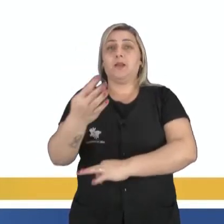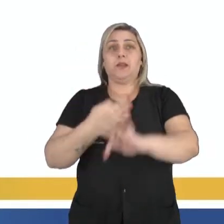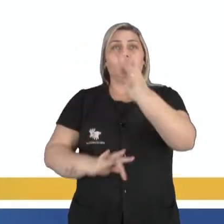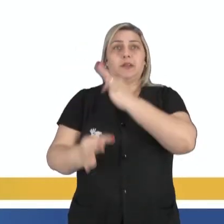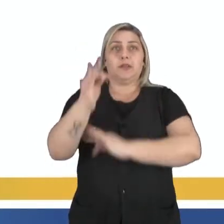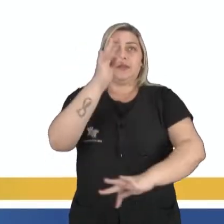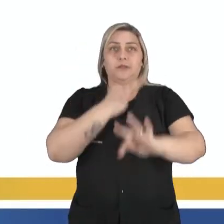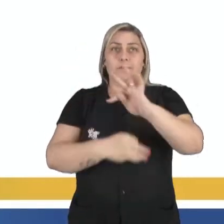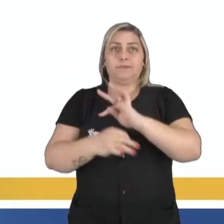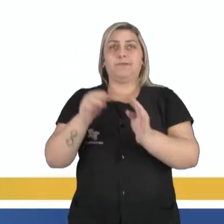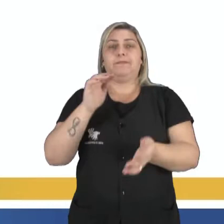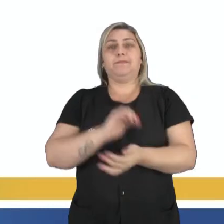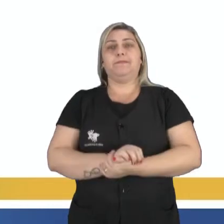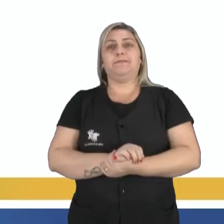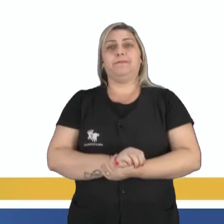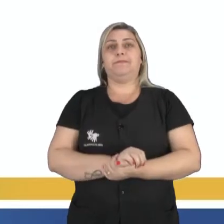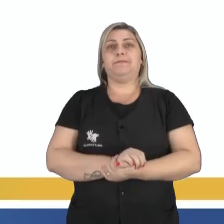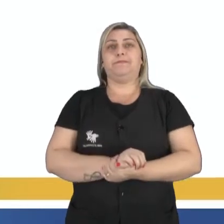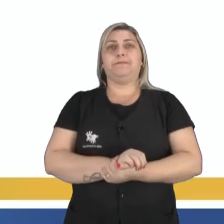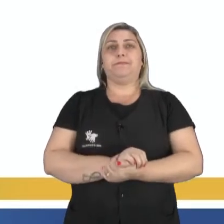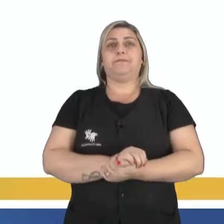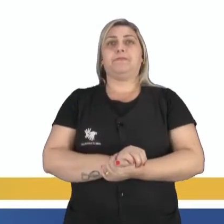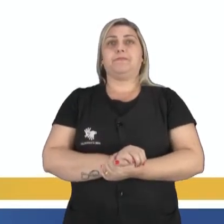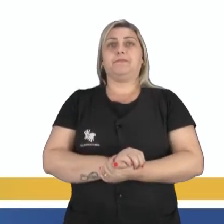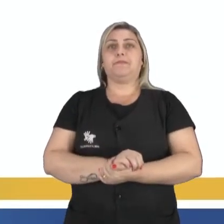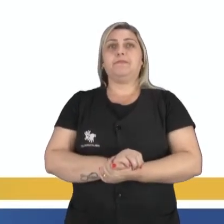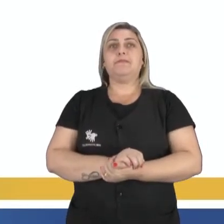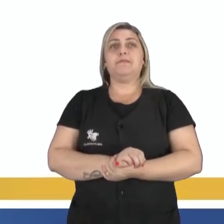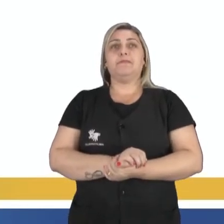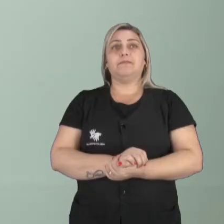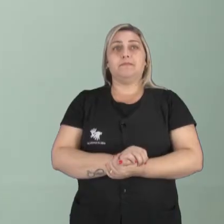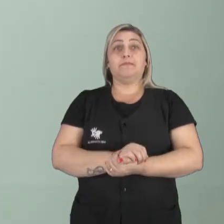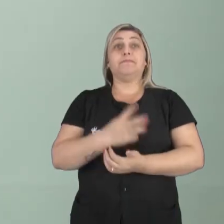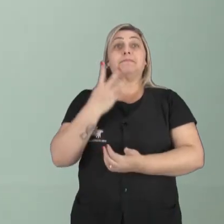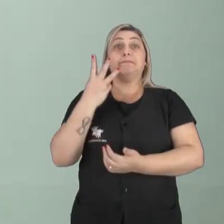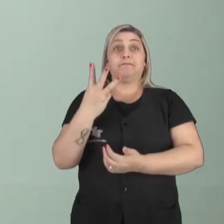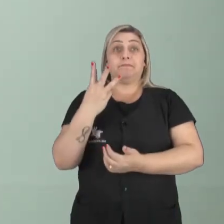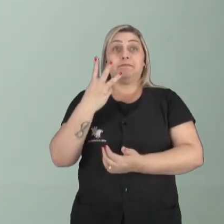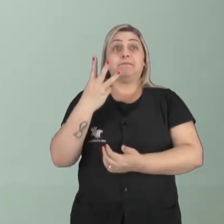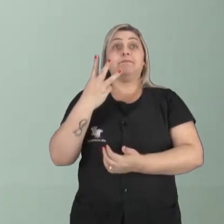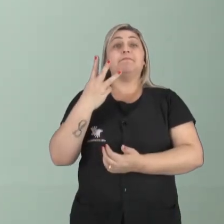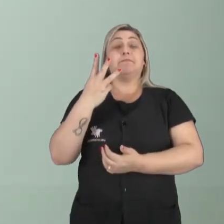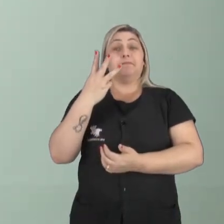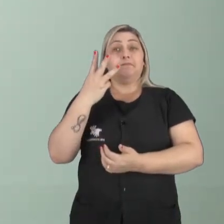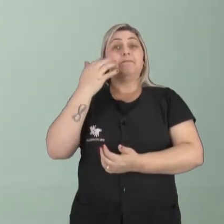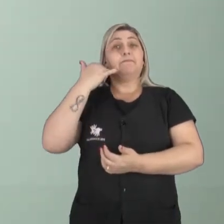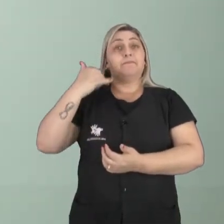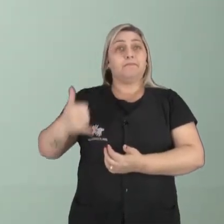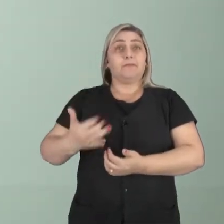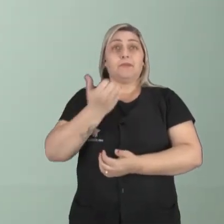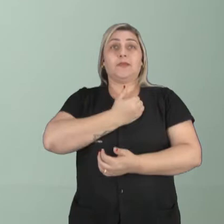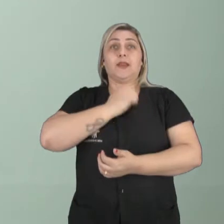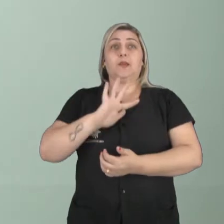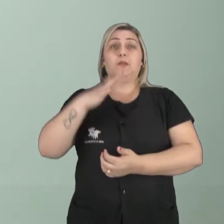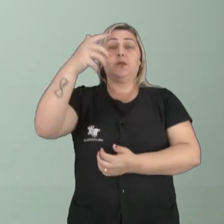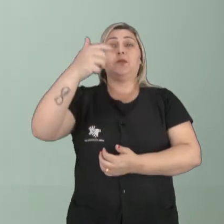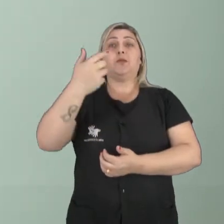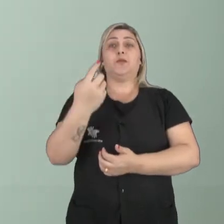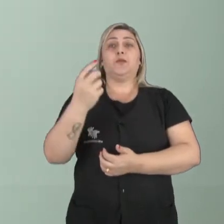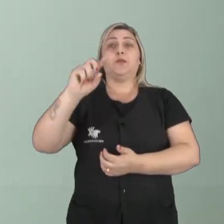relação à criança sem tecnologia. Com 3 dispositivos, esse número sobe para